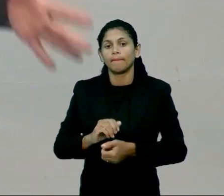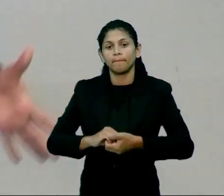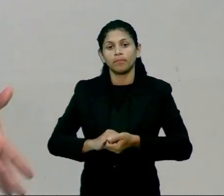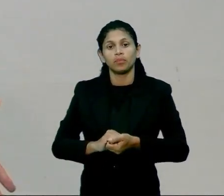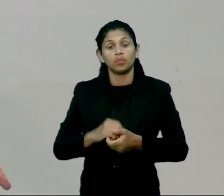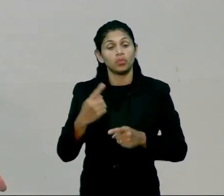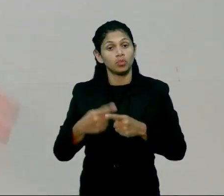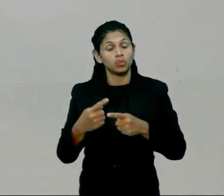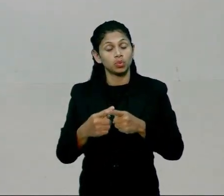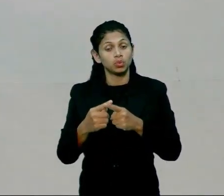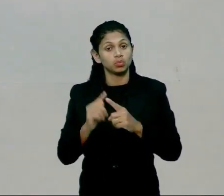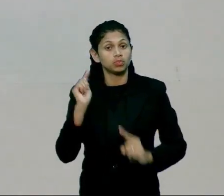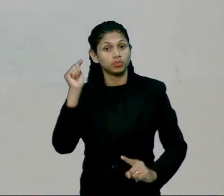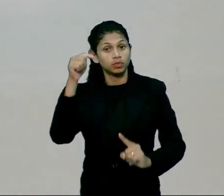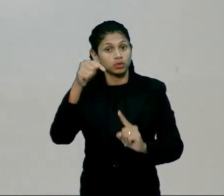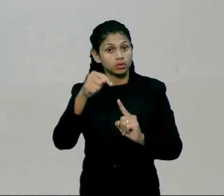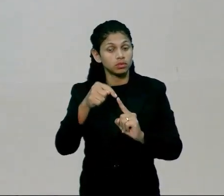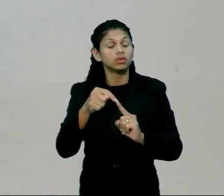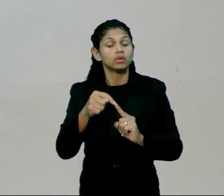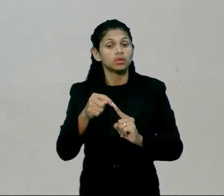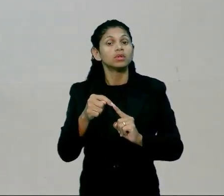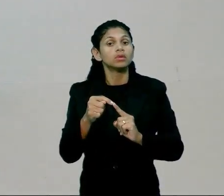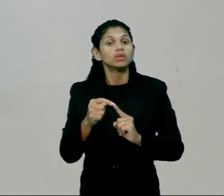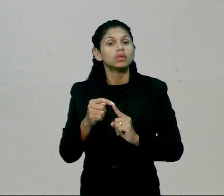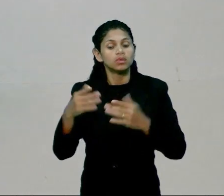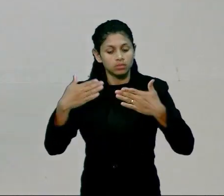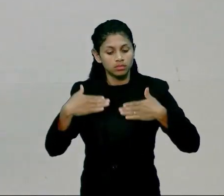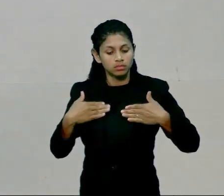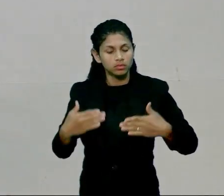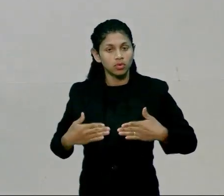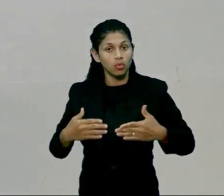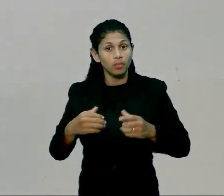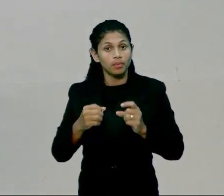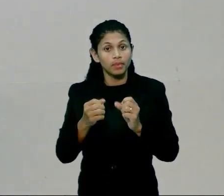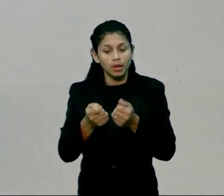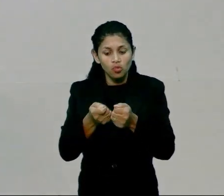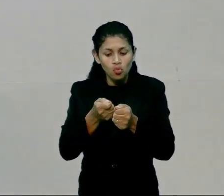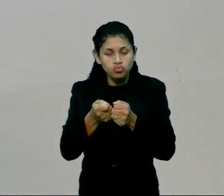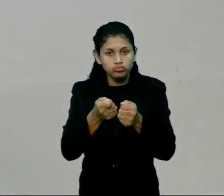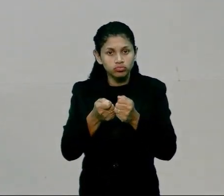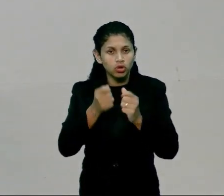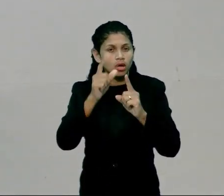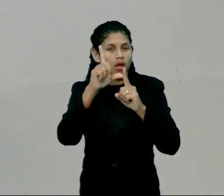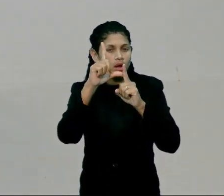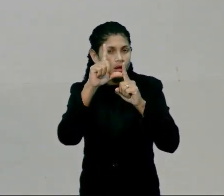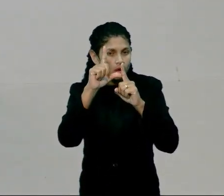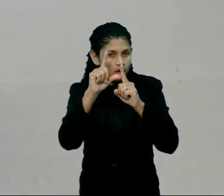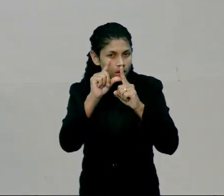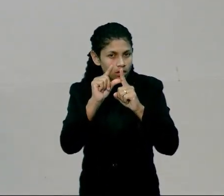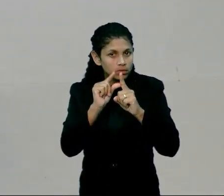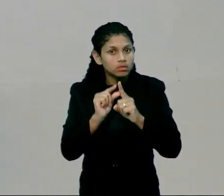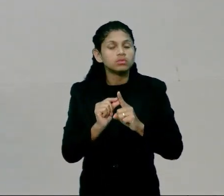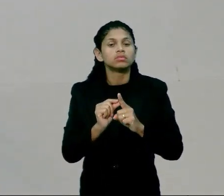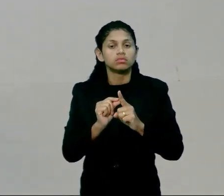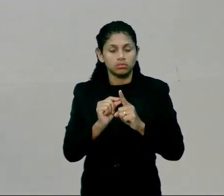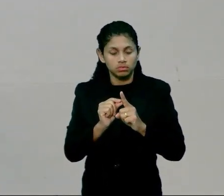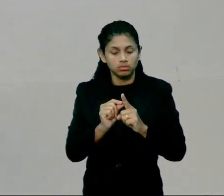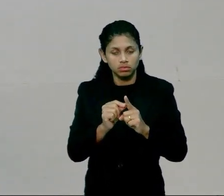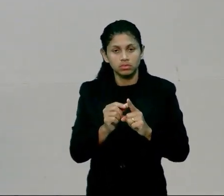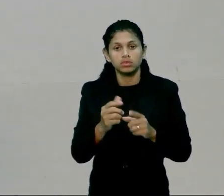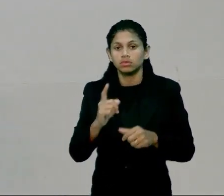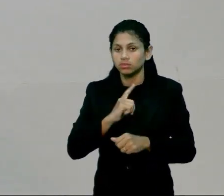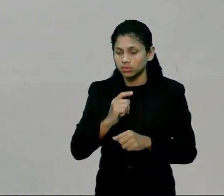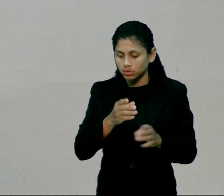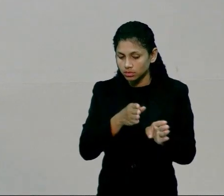do corpo é manter a homeostase. Muita informação, mas conseguiram perceber que é só uma dinâmica? Então, a gente vai fazendo esse direcionamento